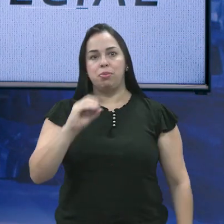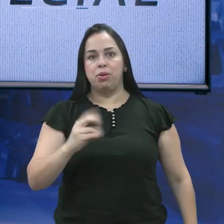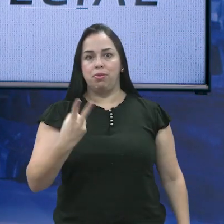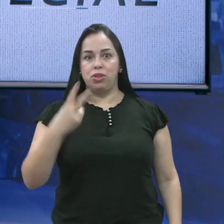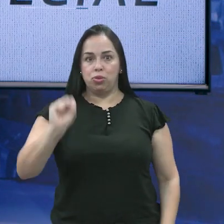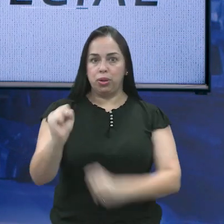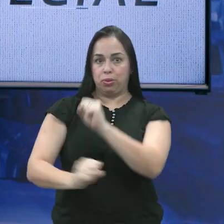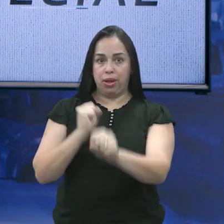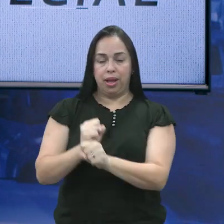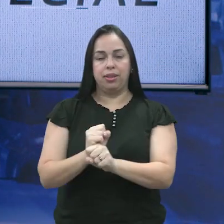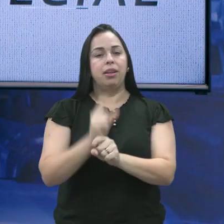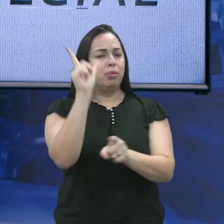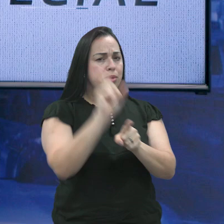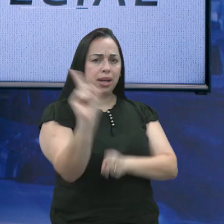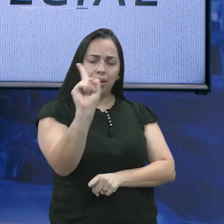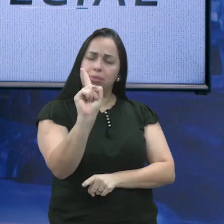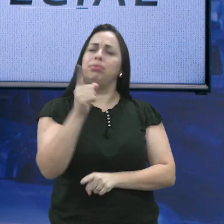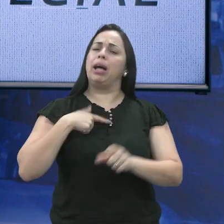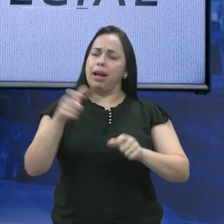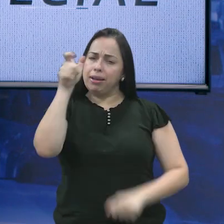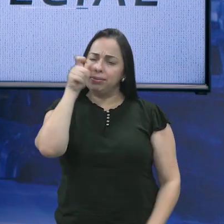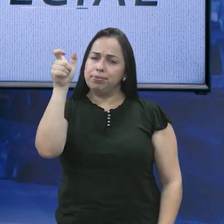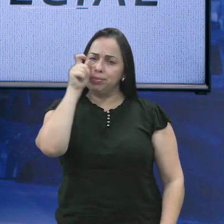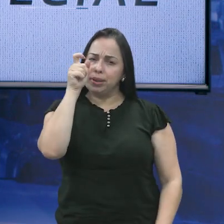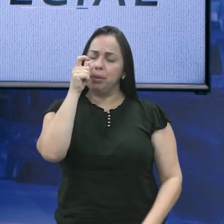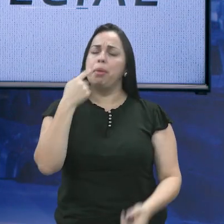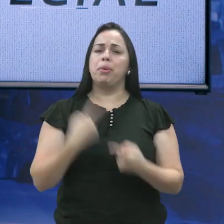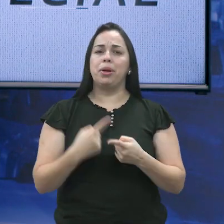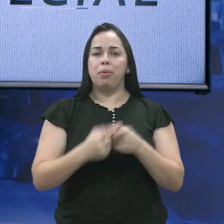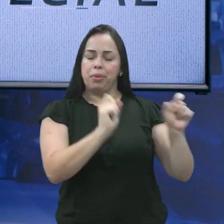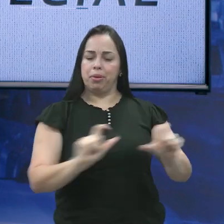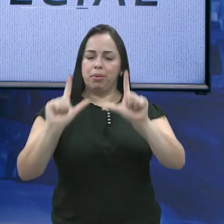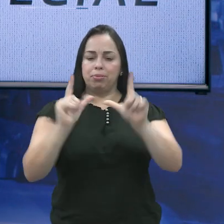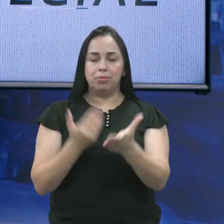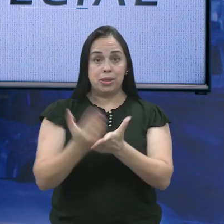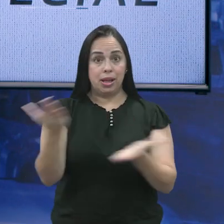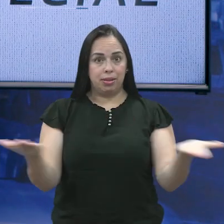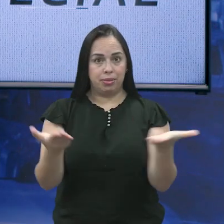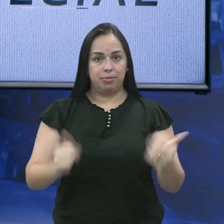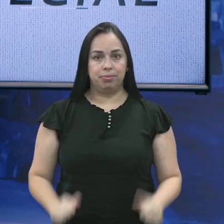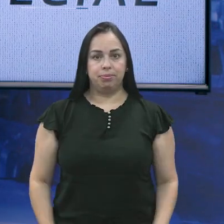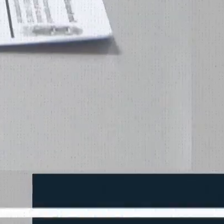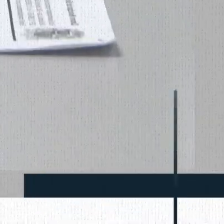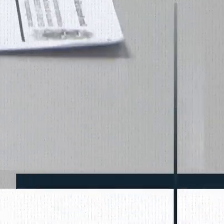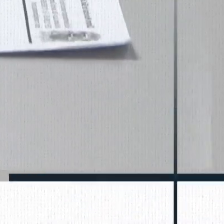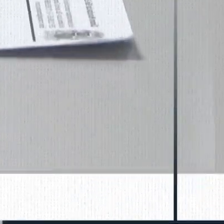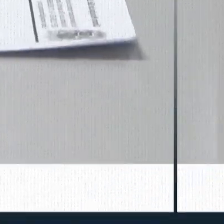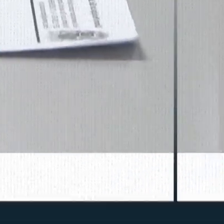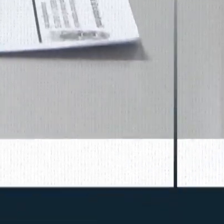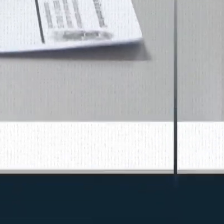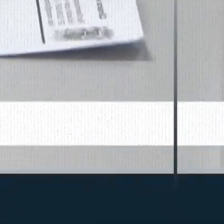fim de 2028. Então fique por aí que o Ação Parlamentar Especial começa agora.